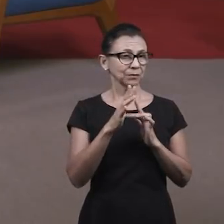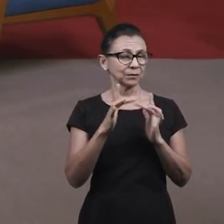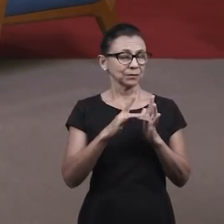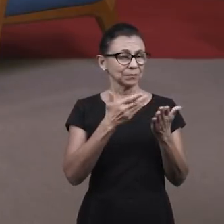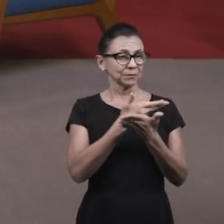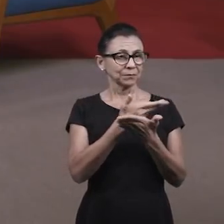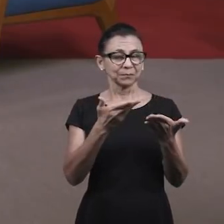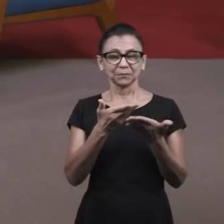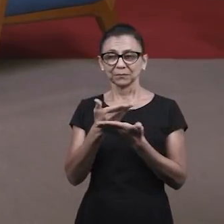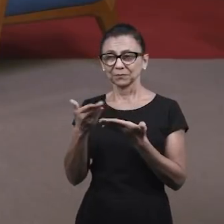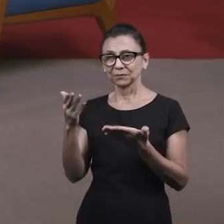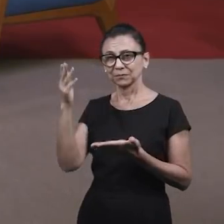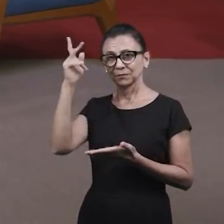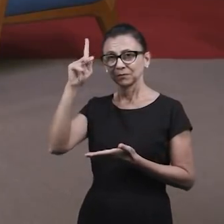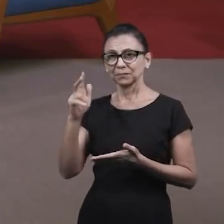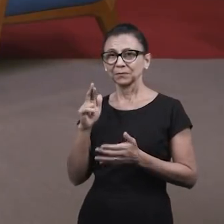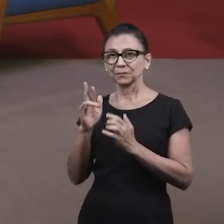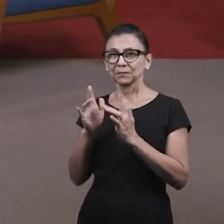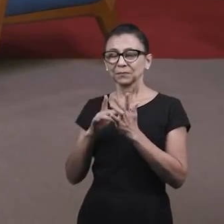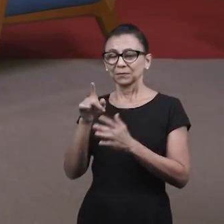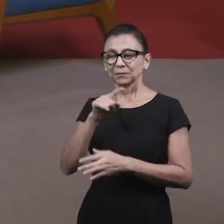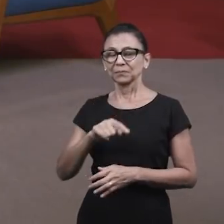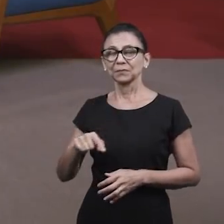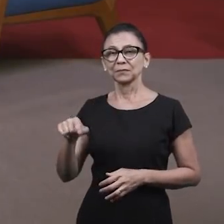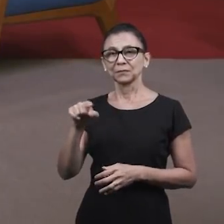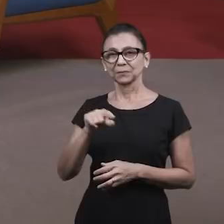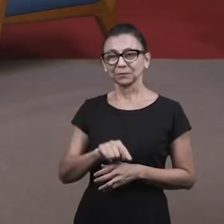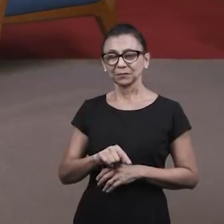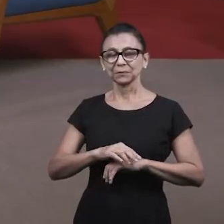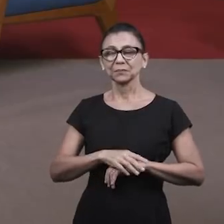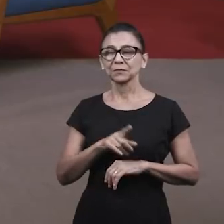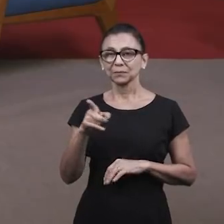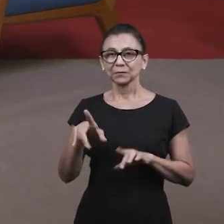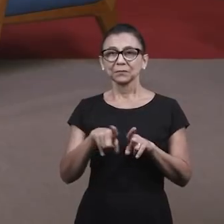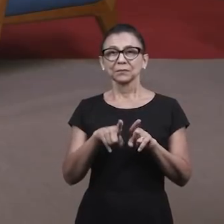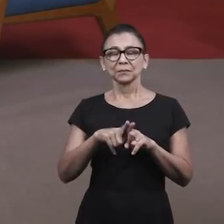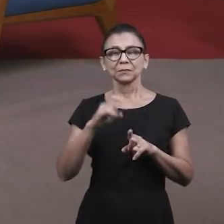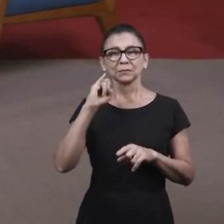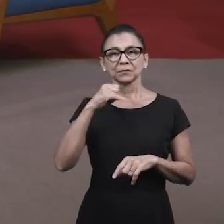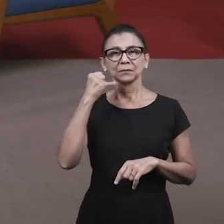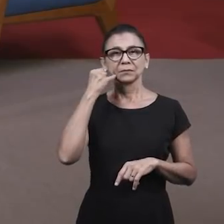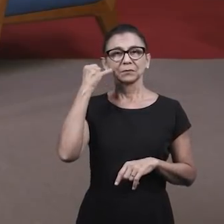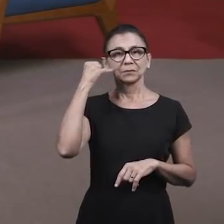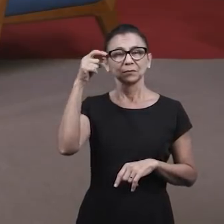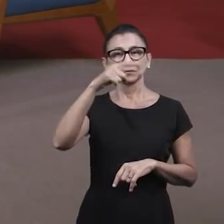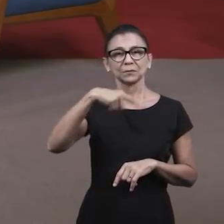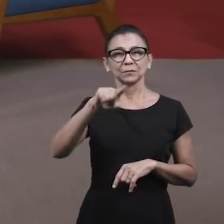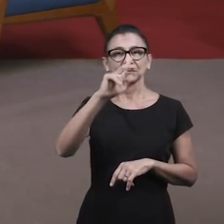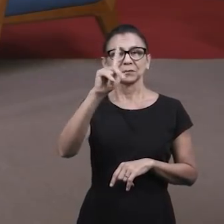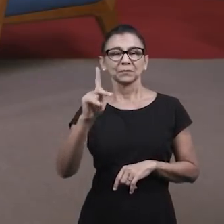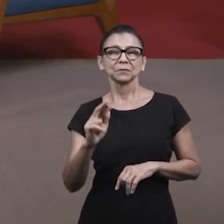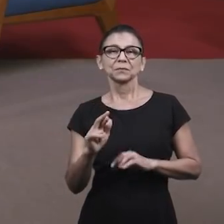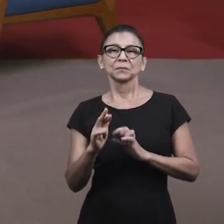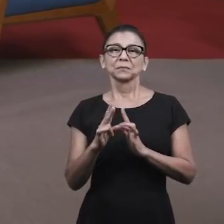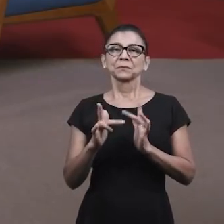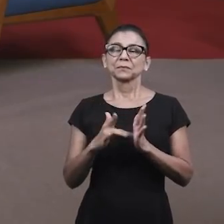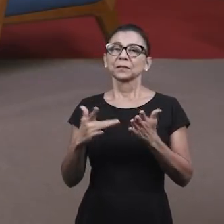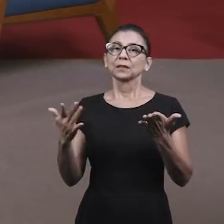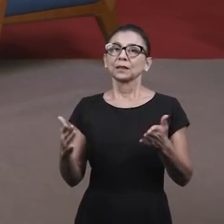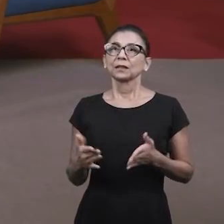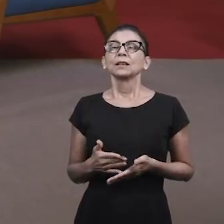E agora a gente começa a última edição do quadro Lições do Manaim desse ano de 2021. Chegamos